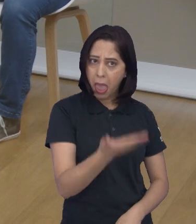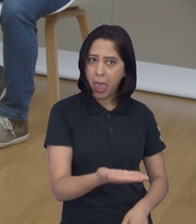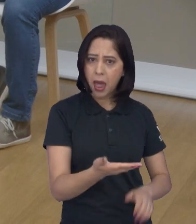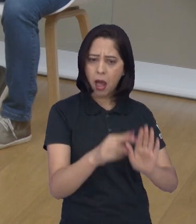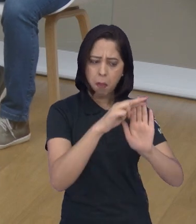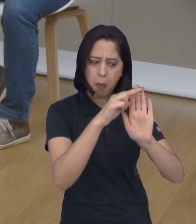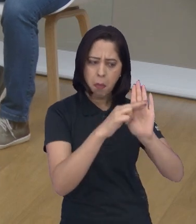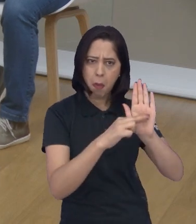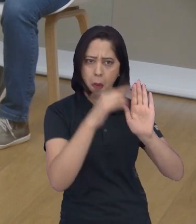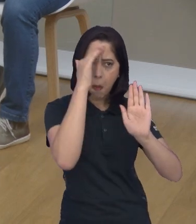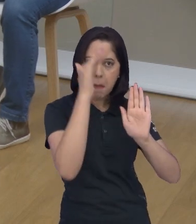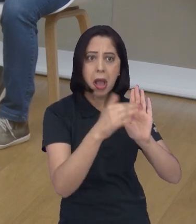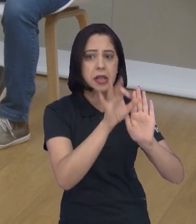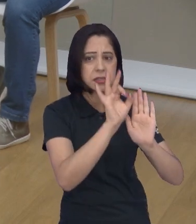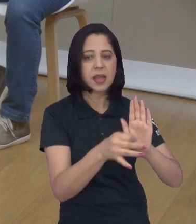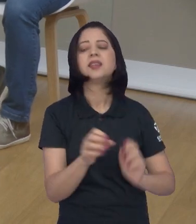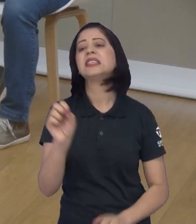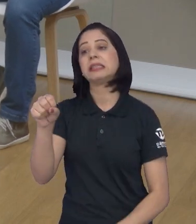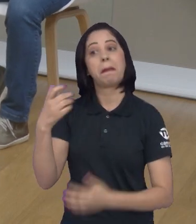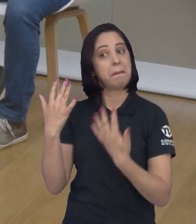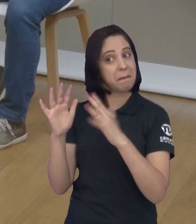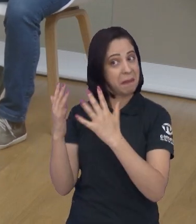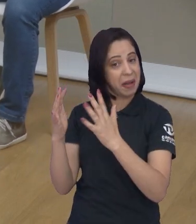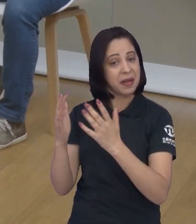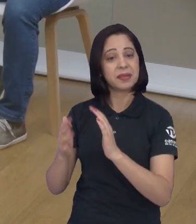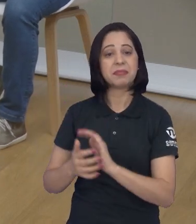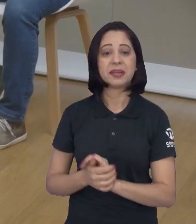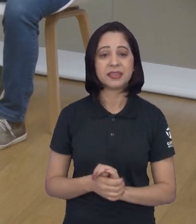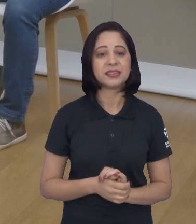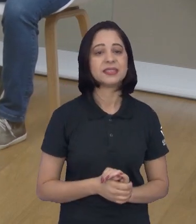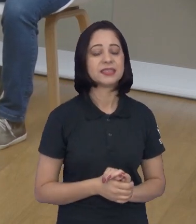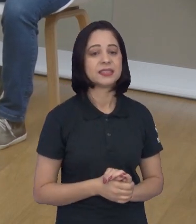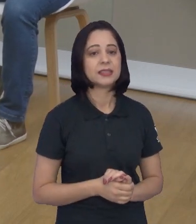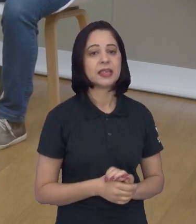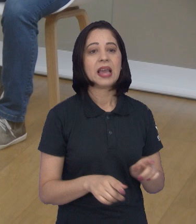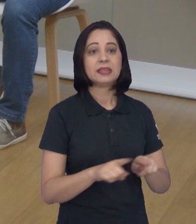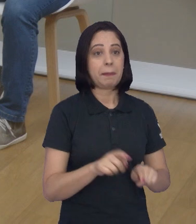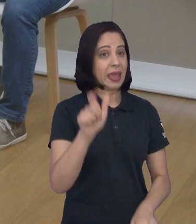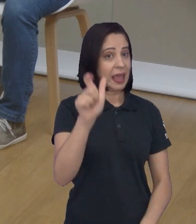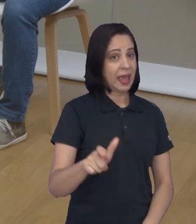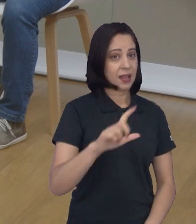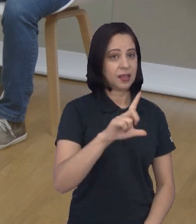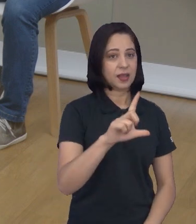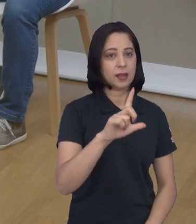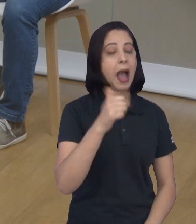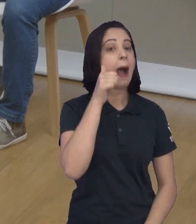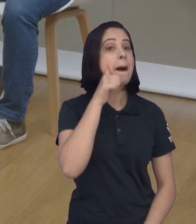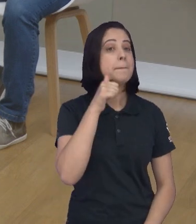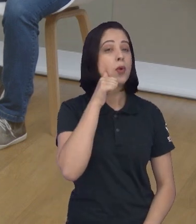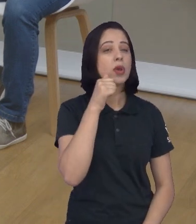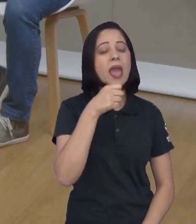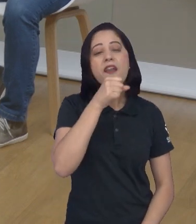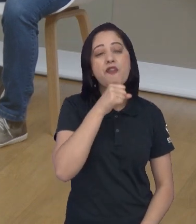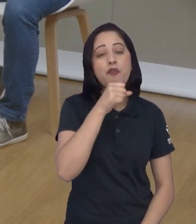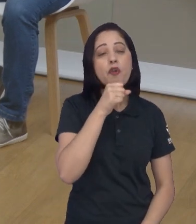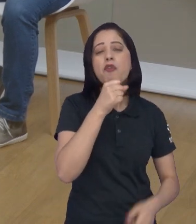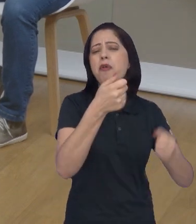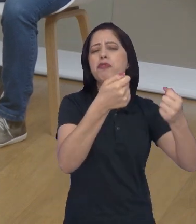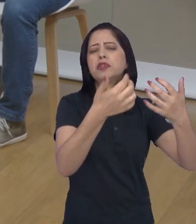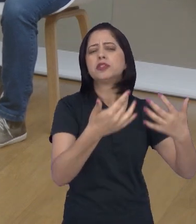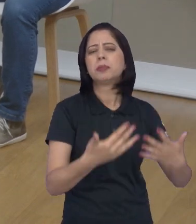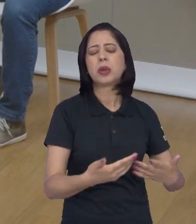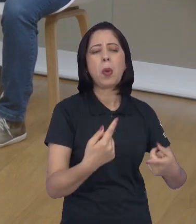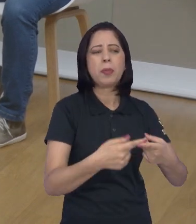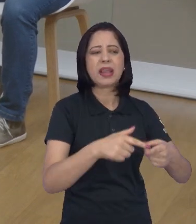sim exatamente tá de parabéns Doutor e uma coisa que a dona lonia falou que eu acho que é a dúvida de muitas pessoas que tomam